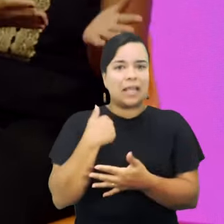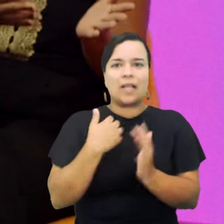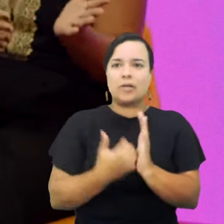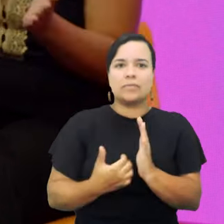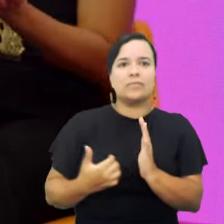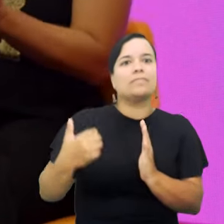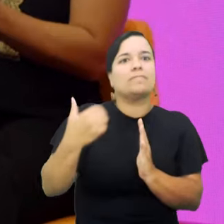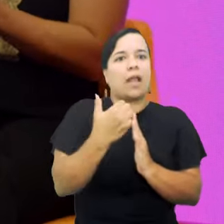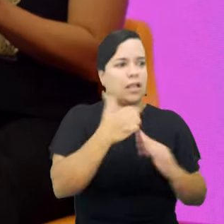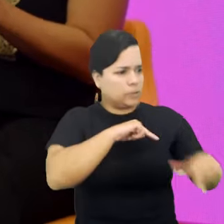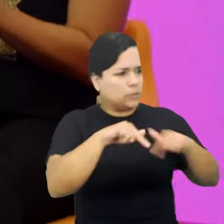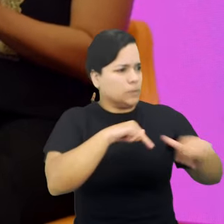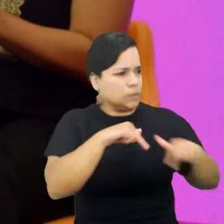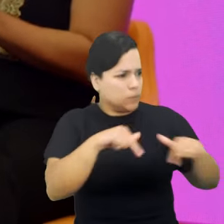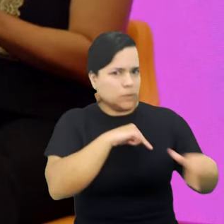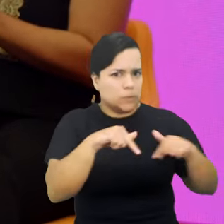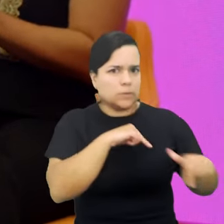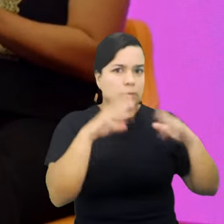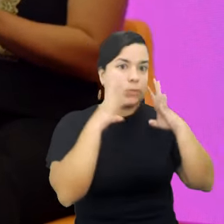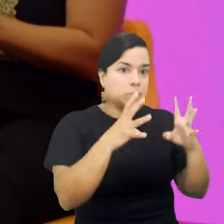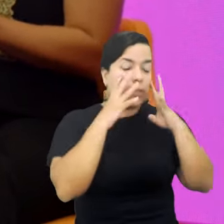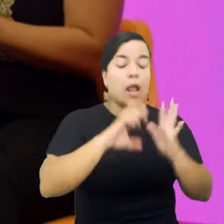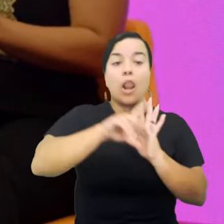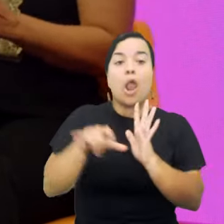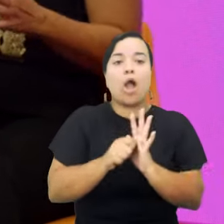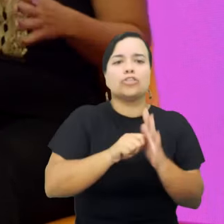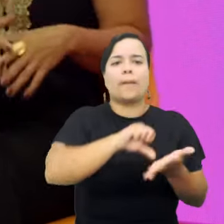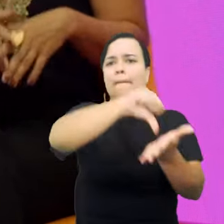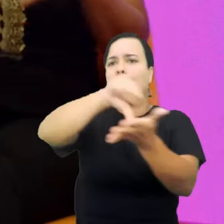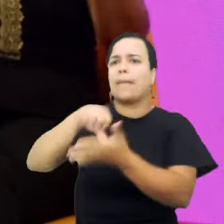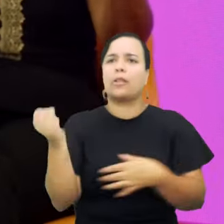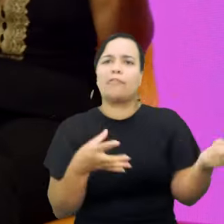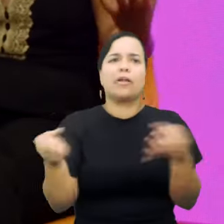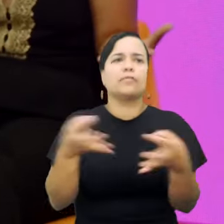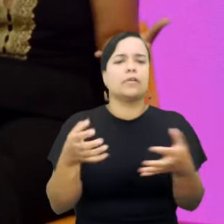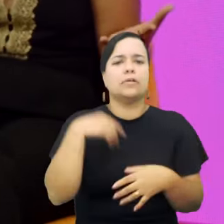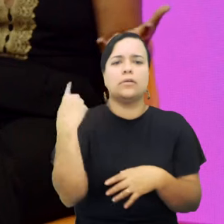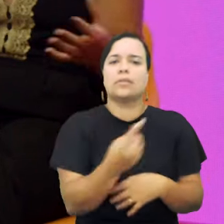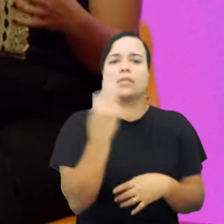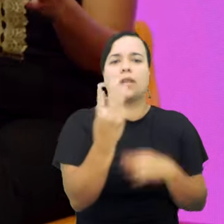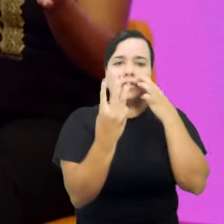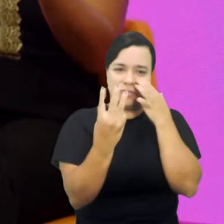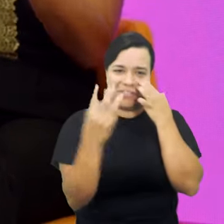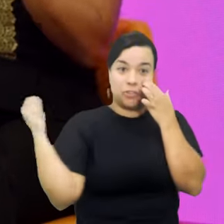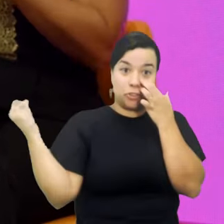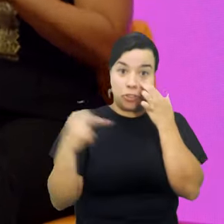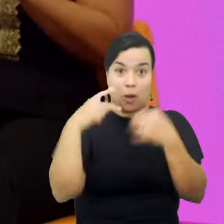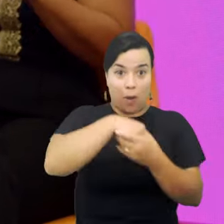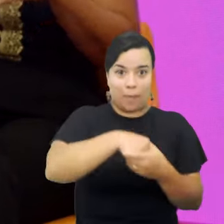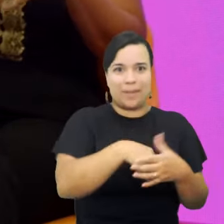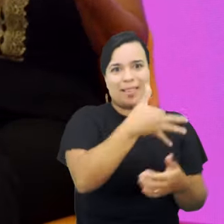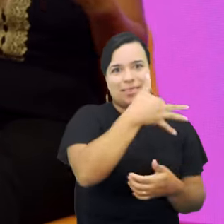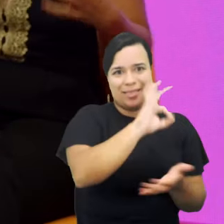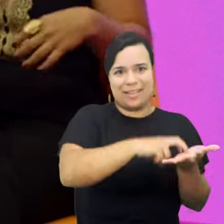pras dores. Eu fui aumentando a quantidade de lojas sozinha quando eu estava com 3 lojas em shopping. Das 10 às